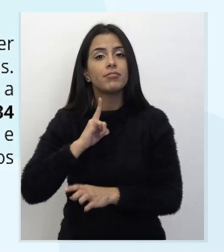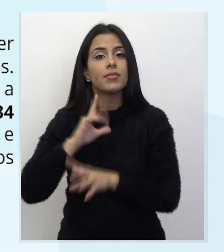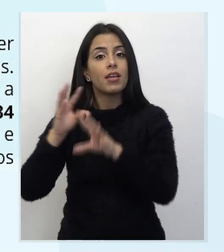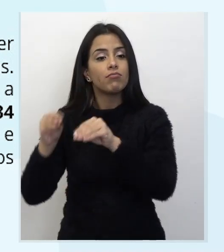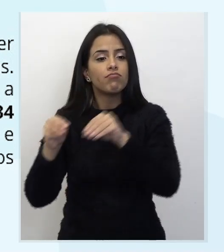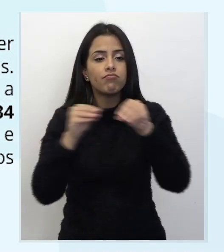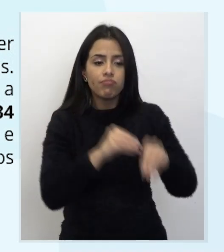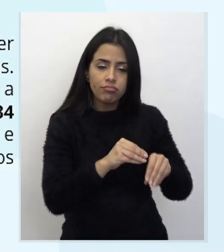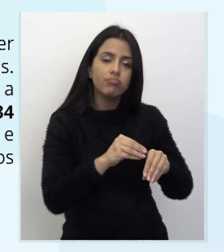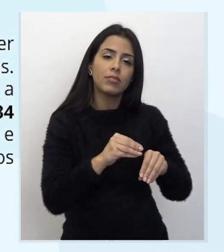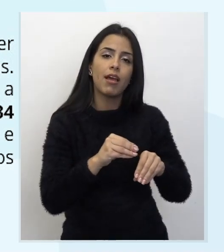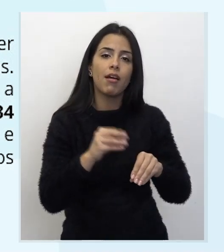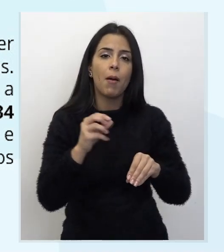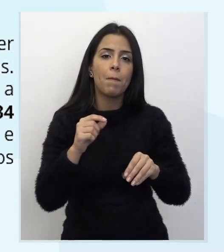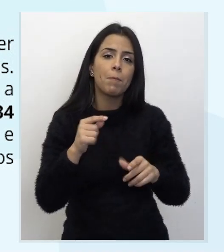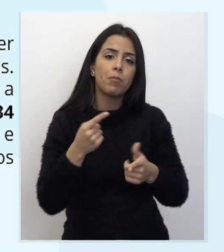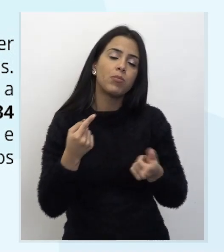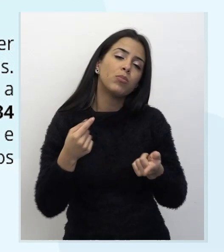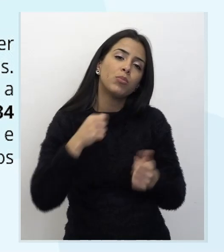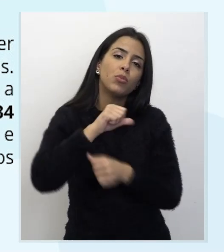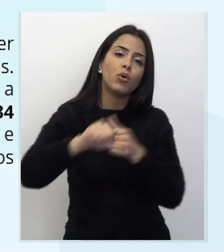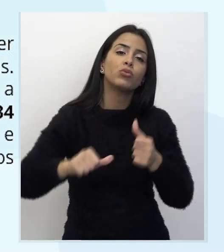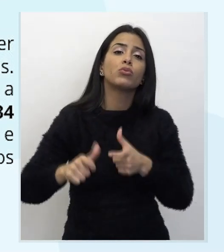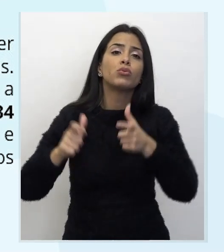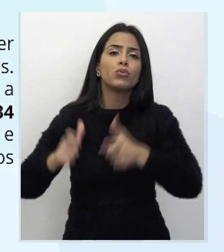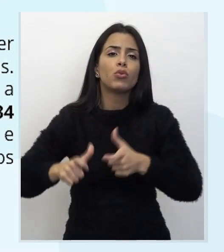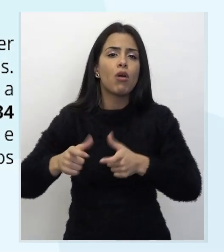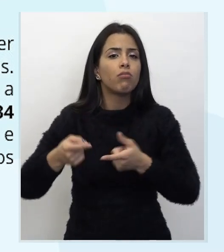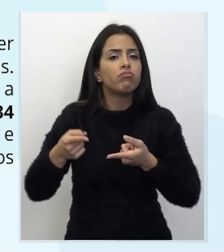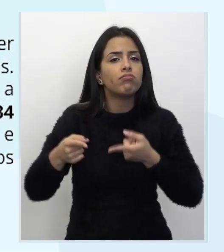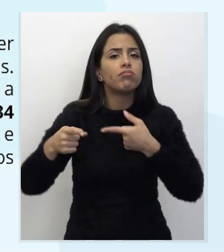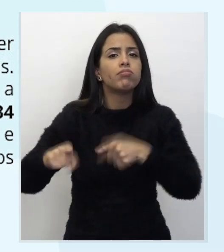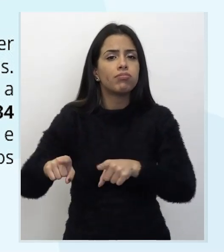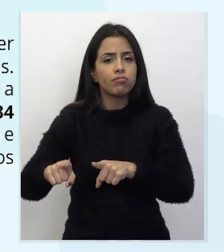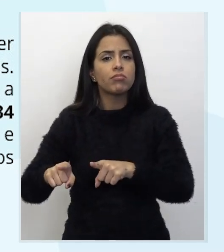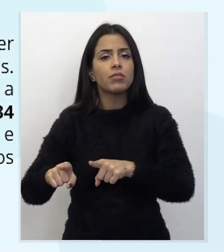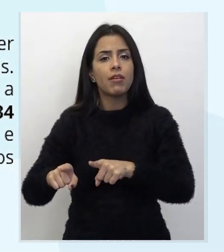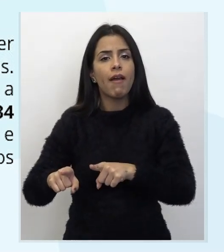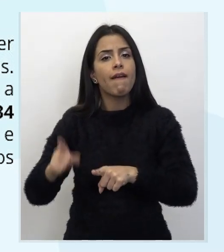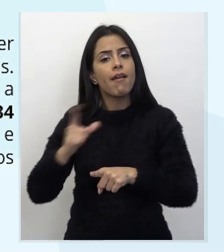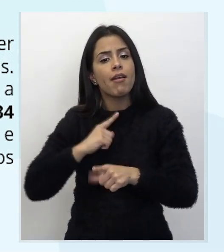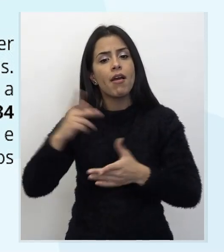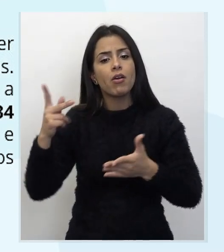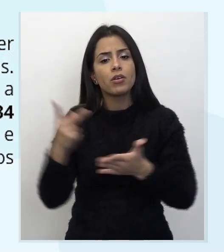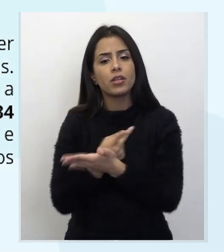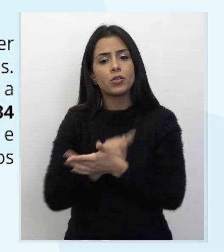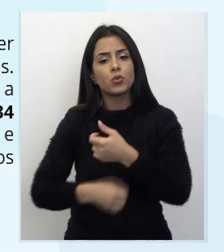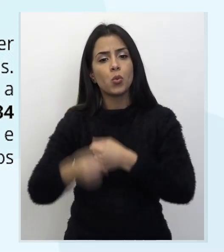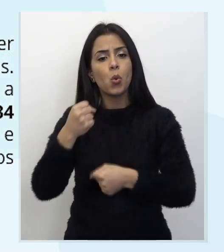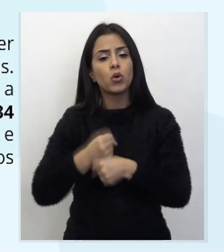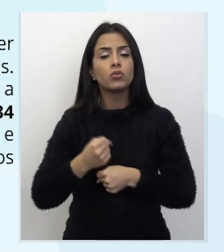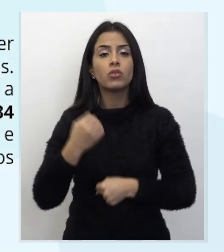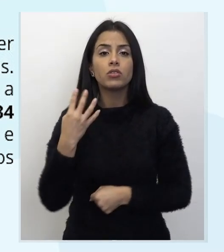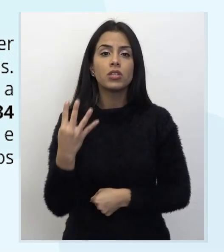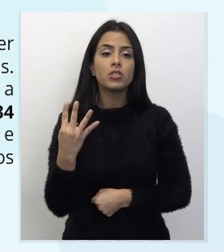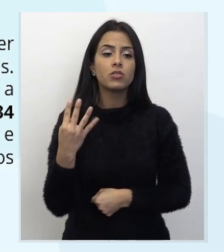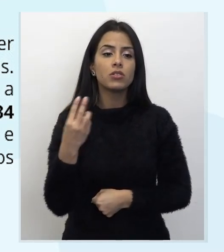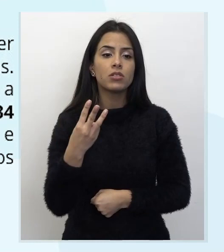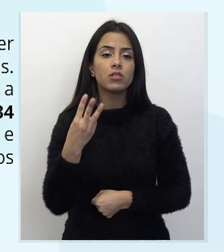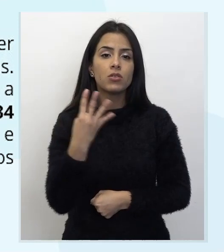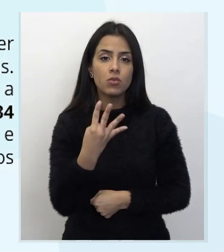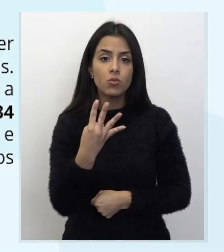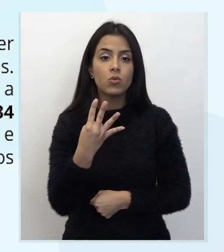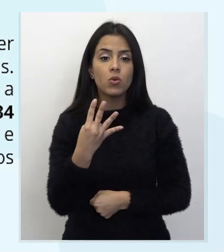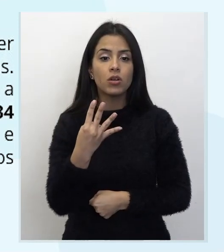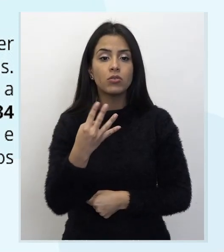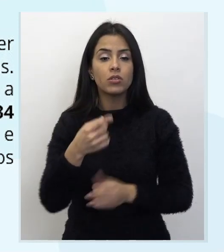a Liga do Peloponeso, que é a Guerra do Peloponeso, que acontece em 434 até 404. E